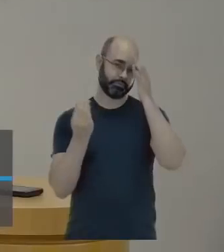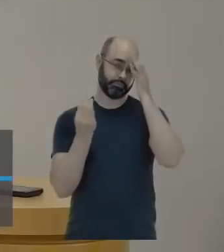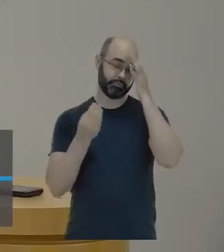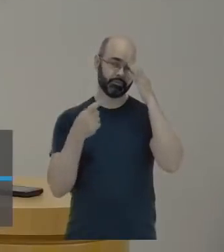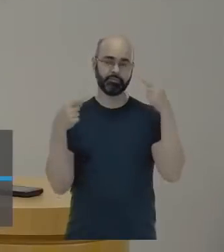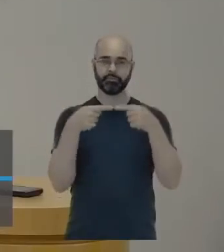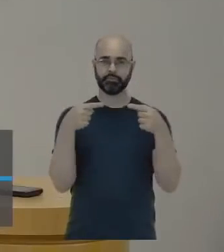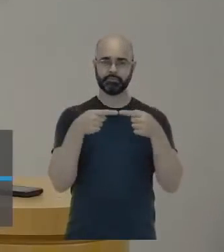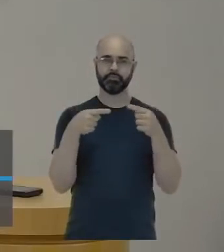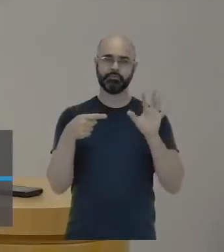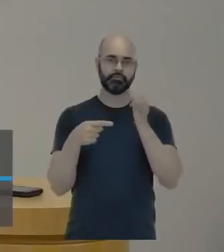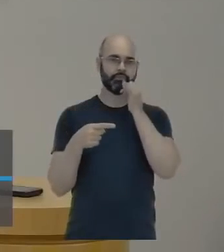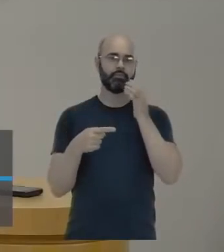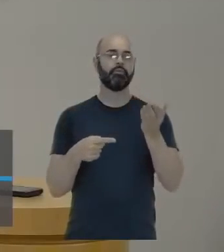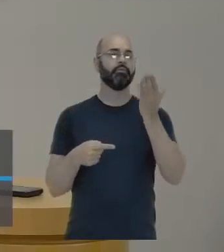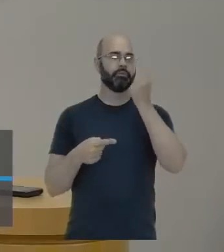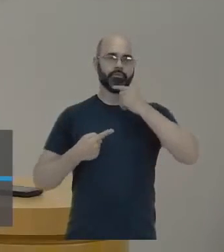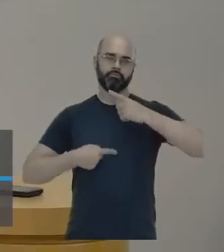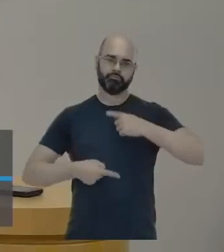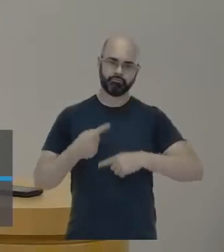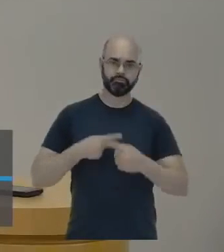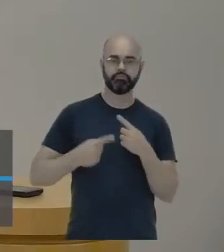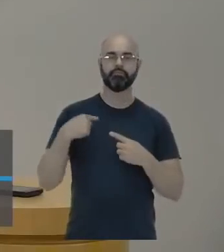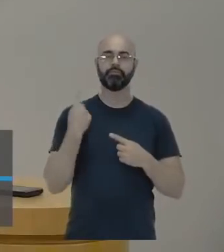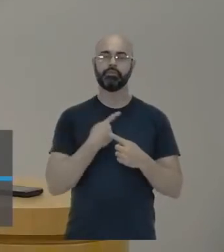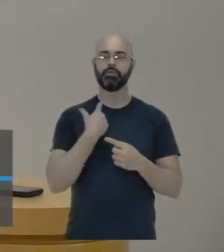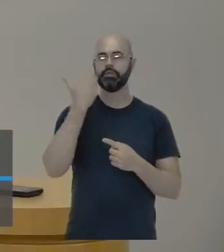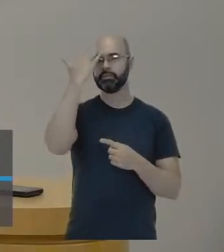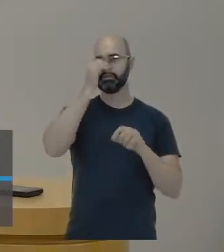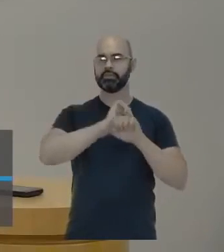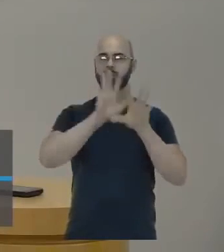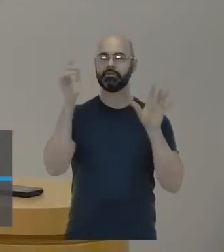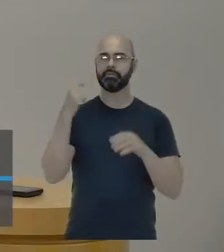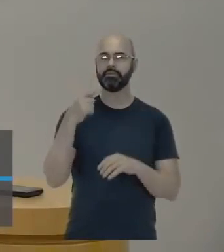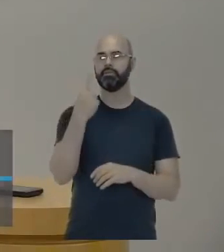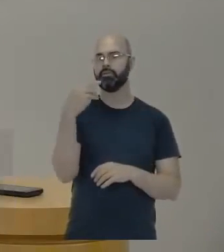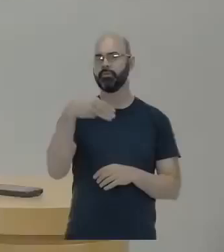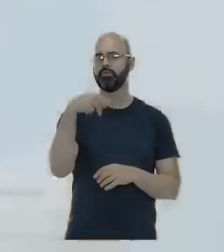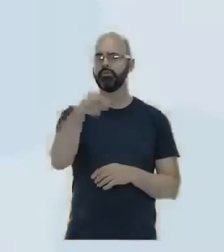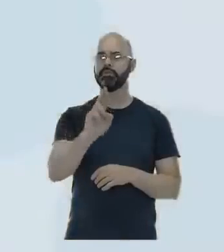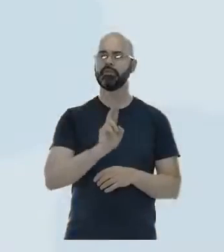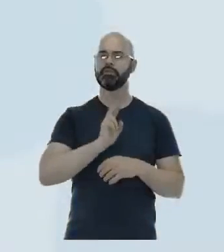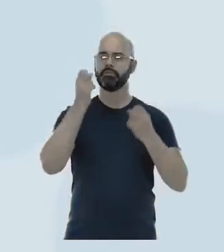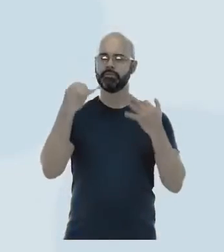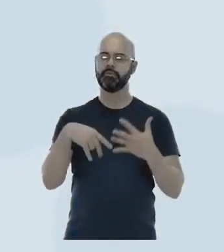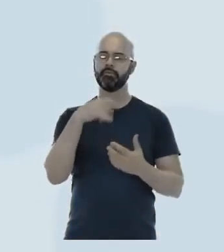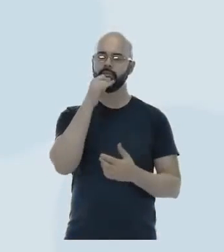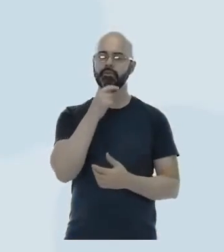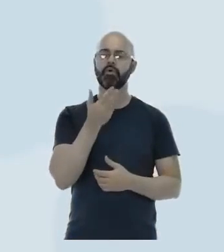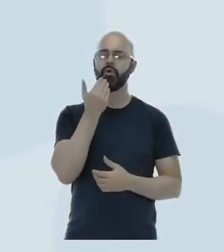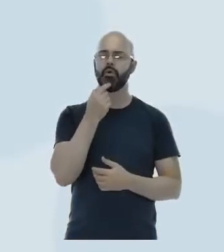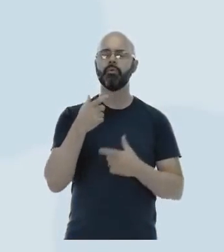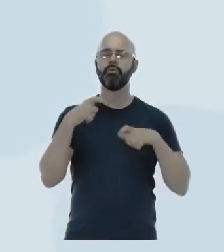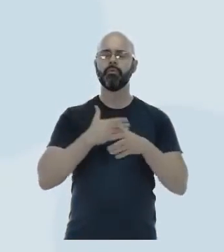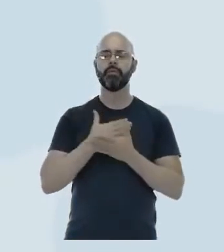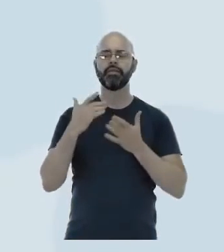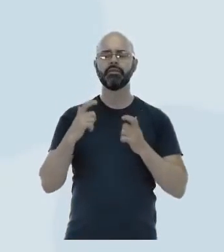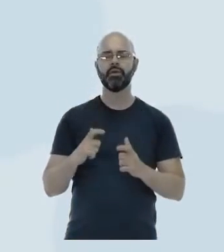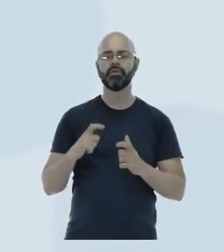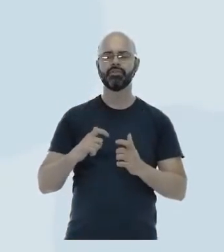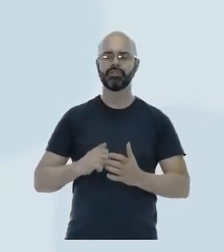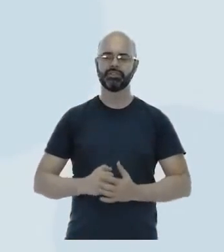também para a gente poder entender isso. E eu quero saber então, eu vou dar 1 minuto para você falar para mim, onde começa a digestão?